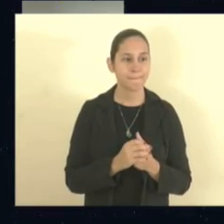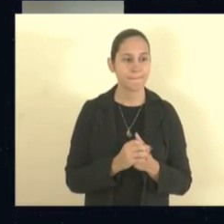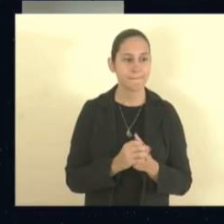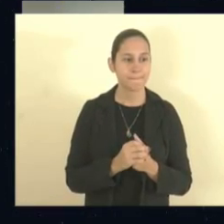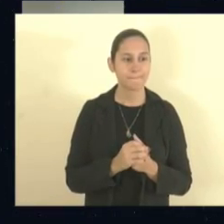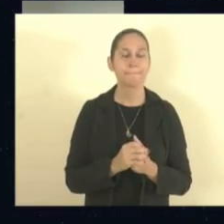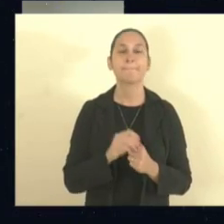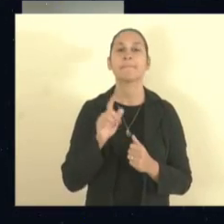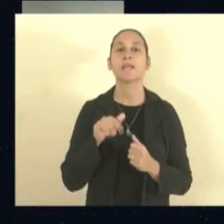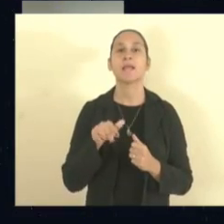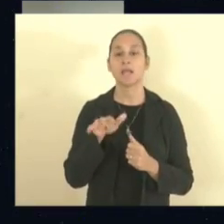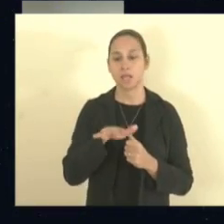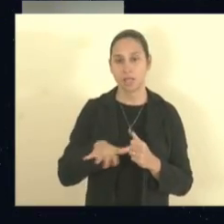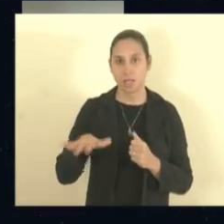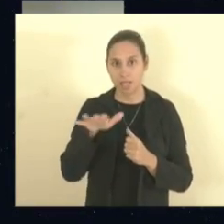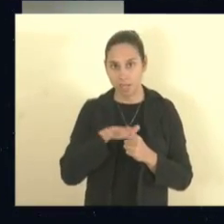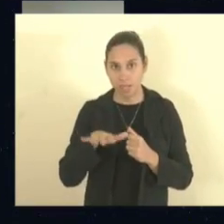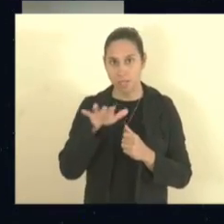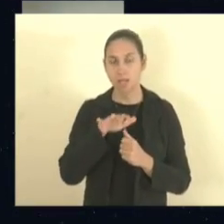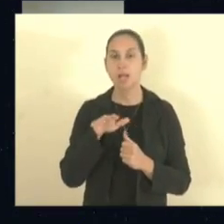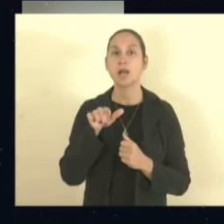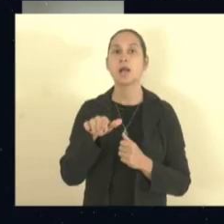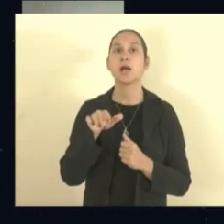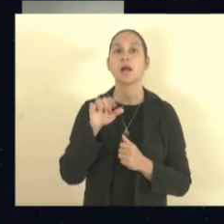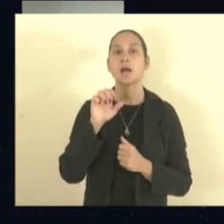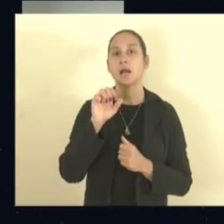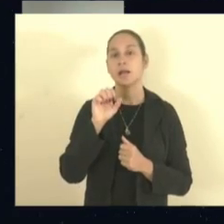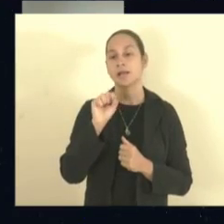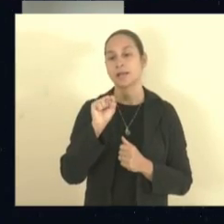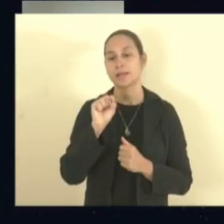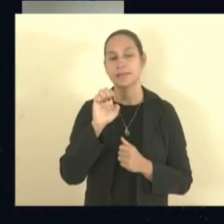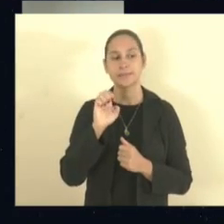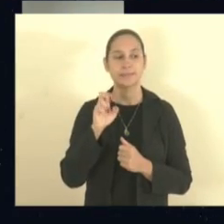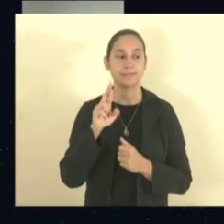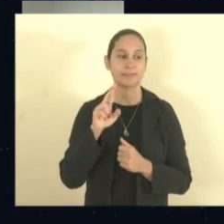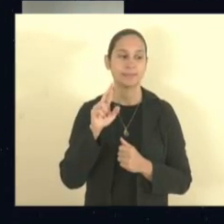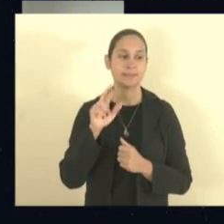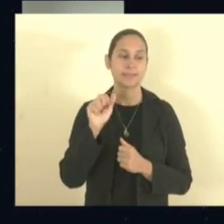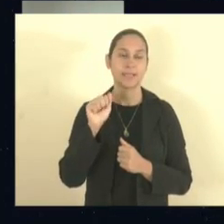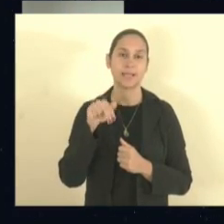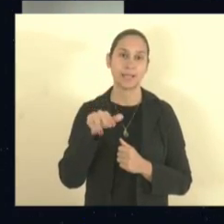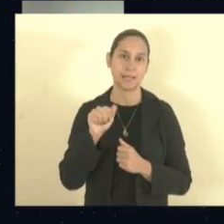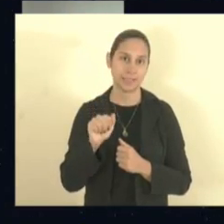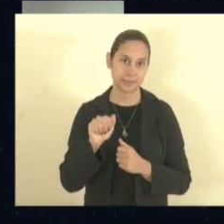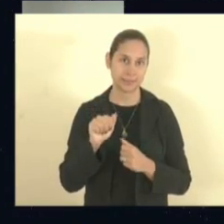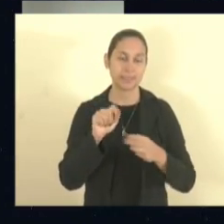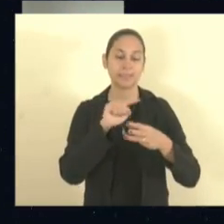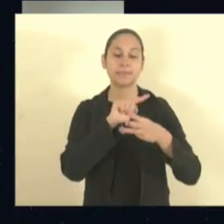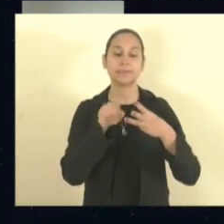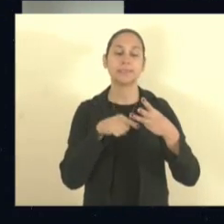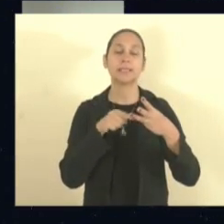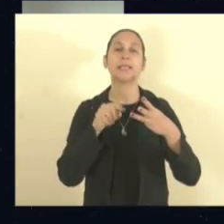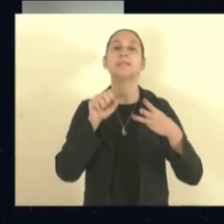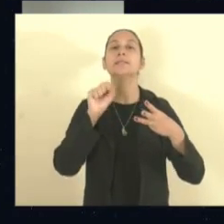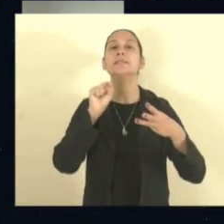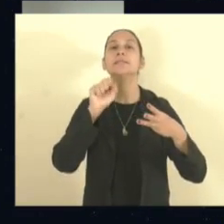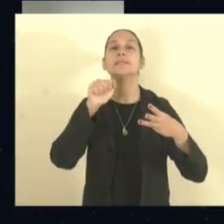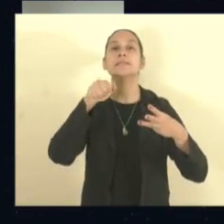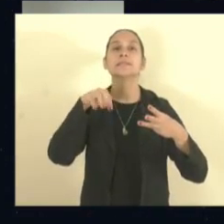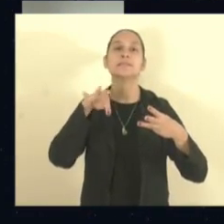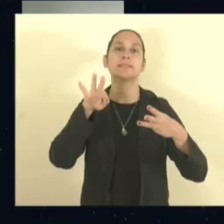os contornos, então, da nossa região serrana, que contempla as três santas, Santa Maria, Santa Teresa e